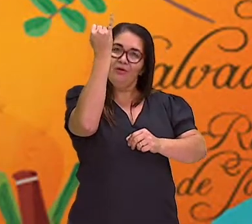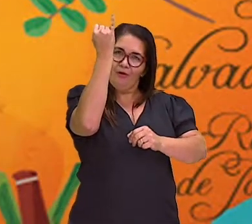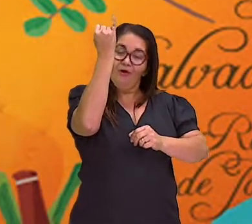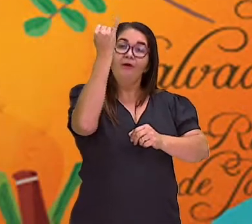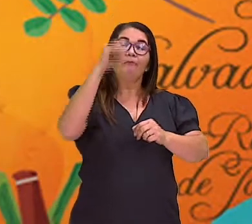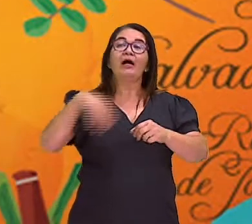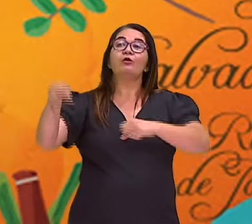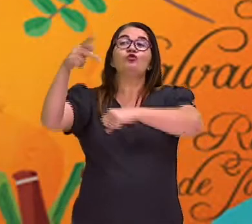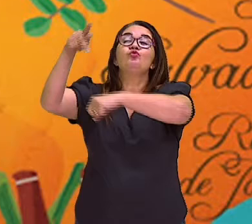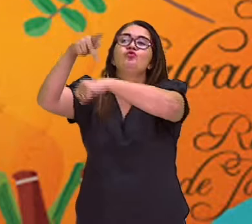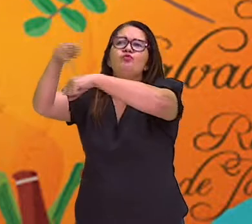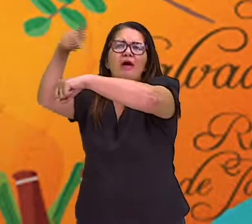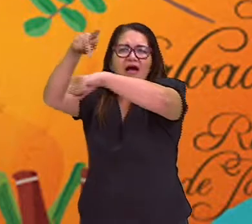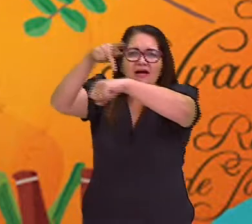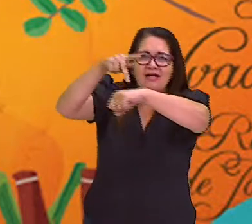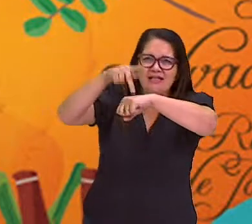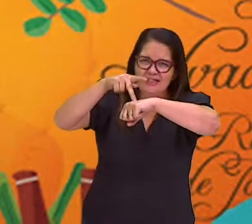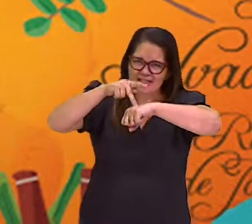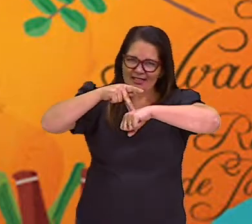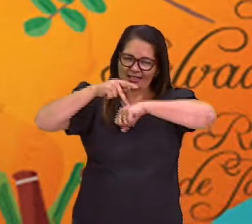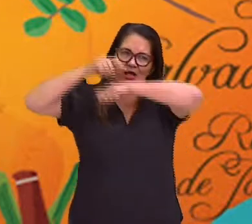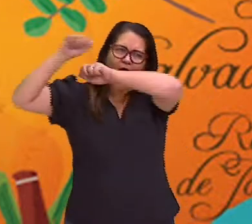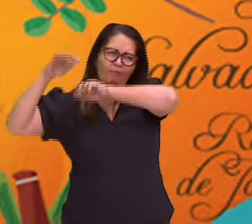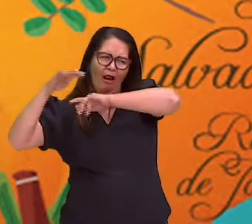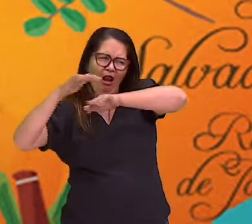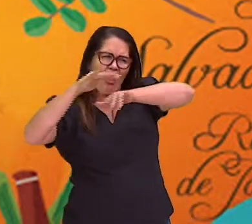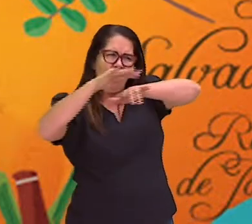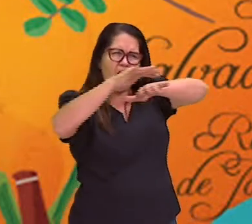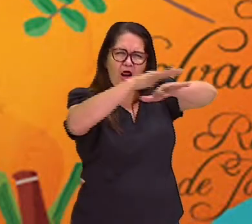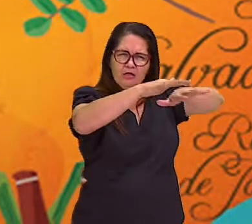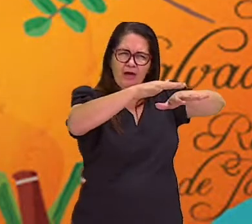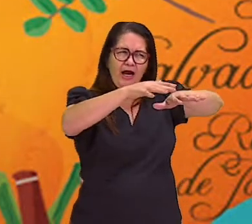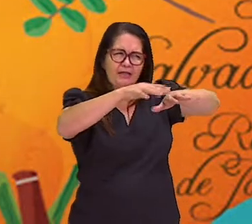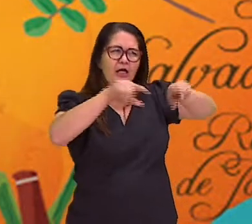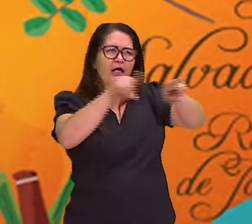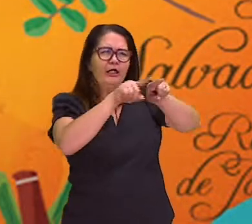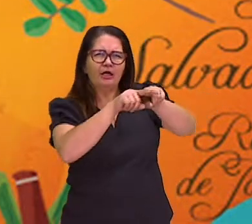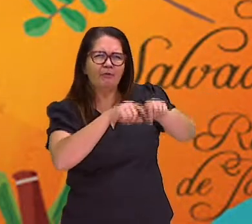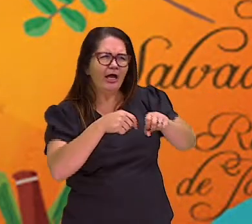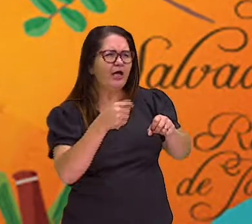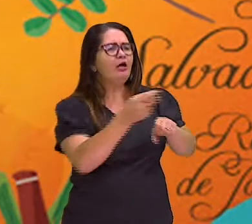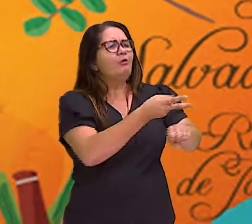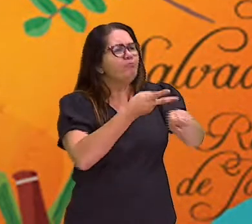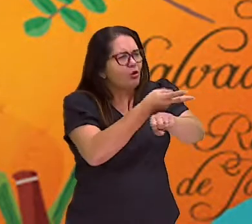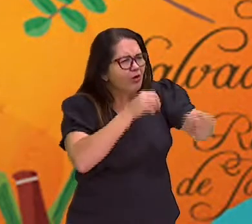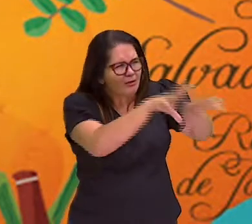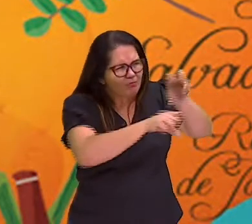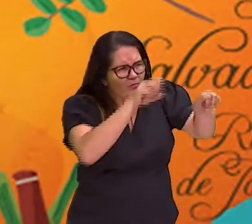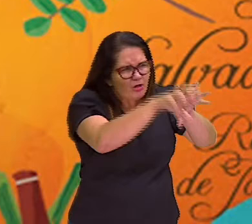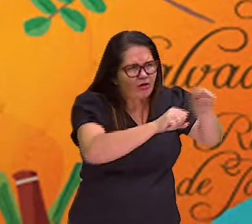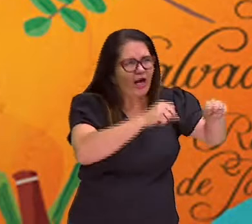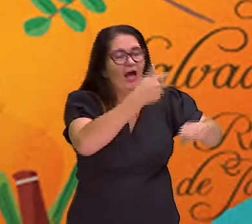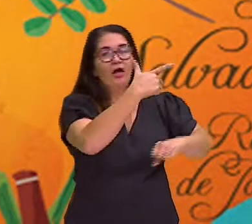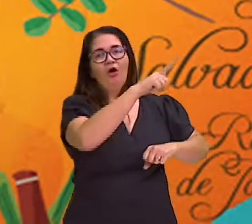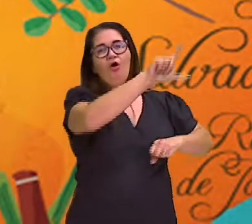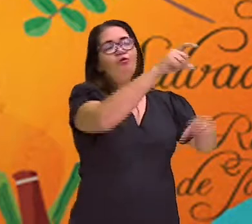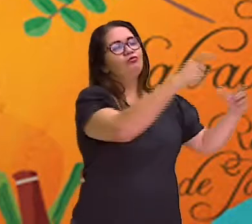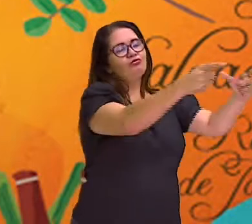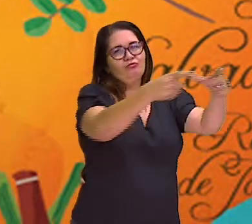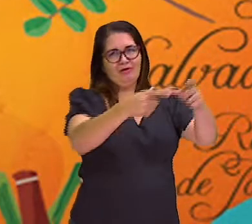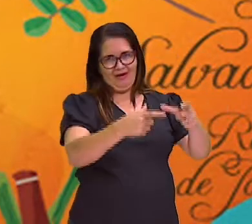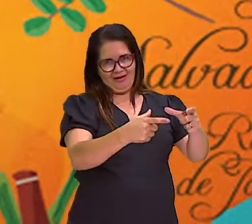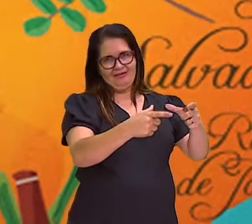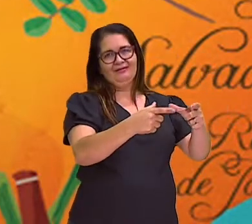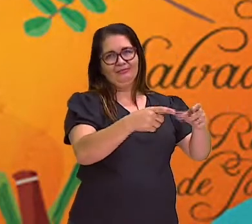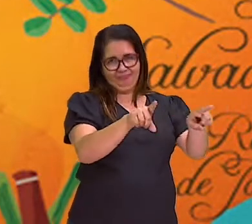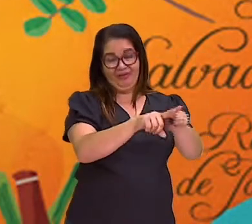os países expandissem seu território e, consequentemente, pudessem crescer